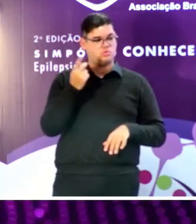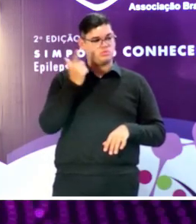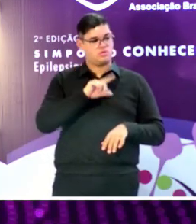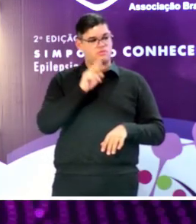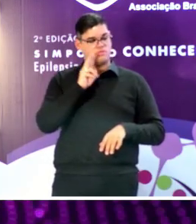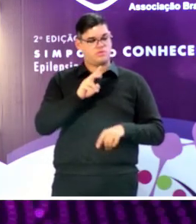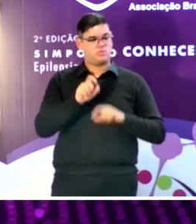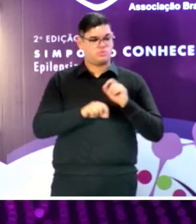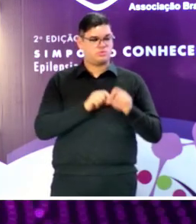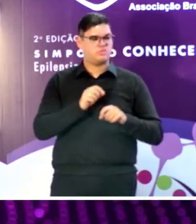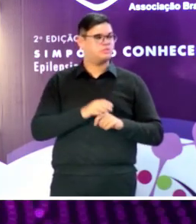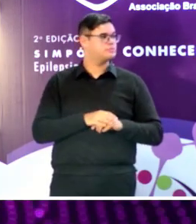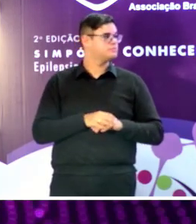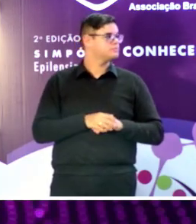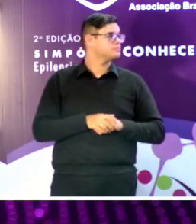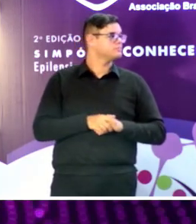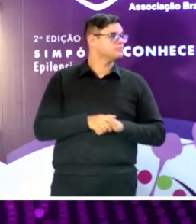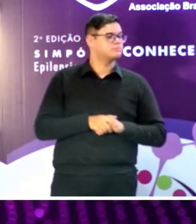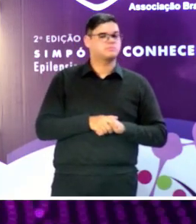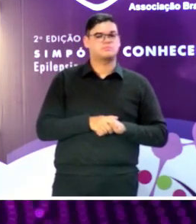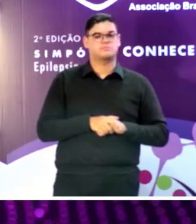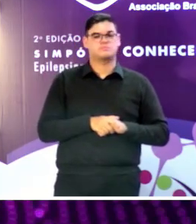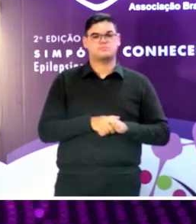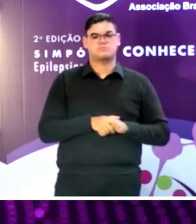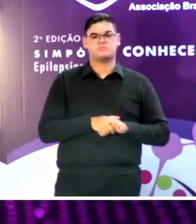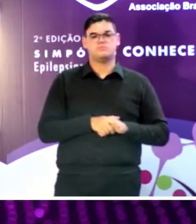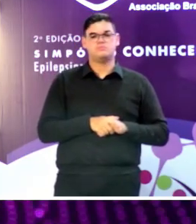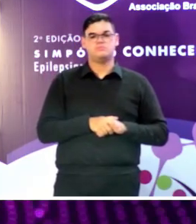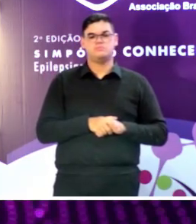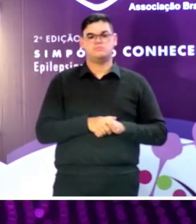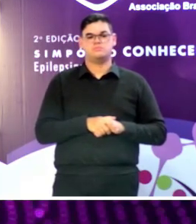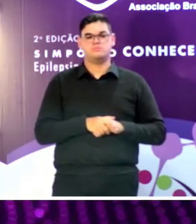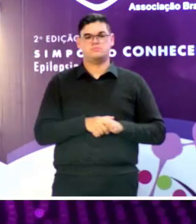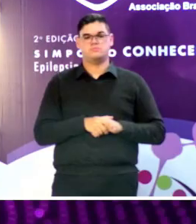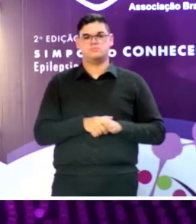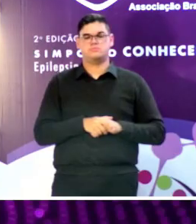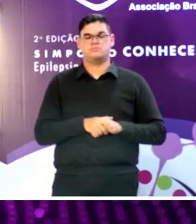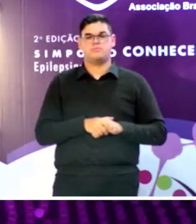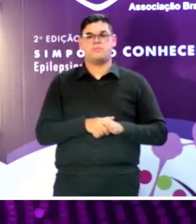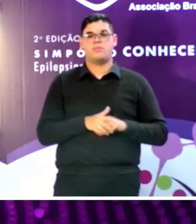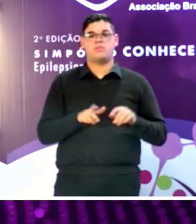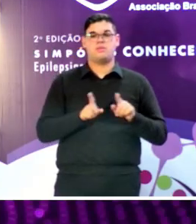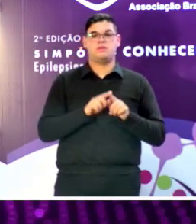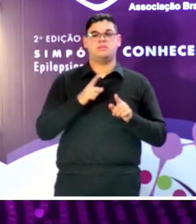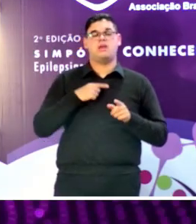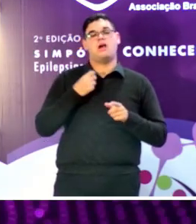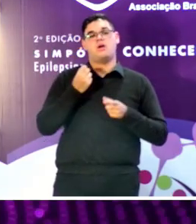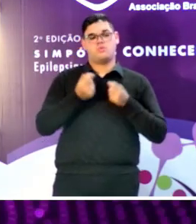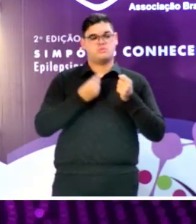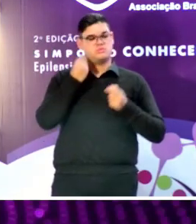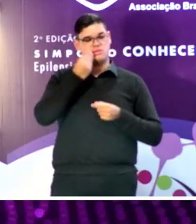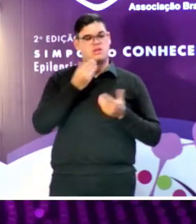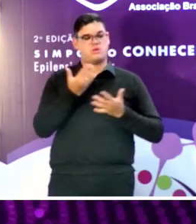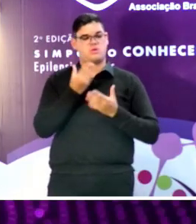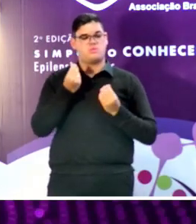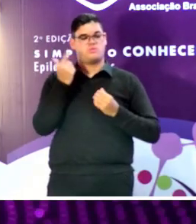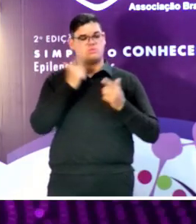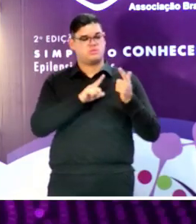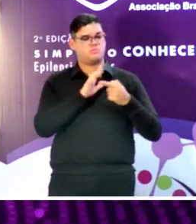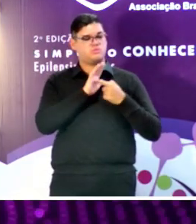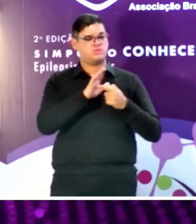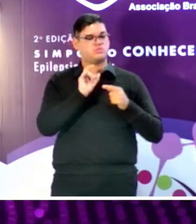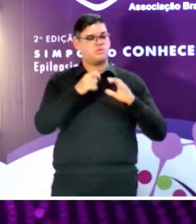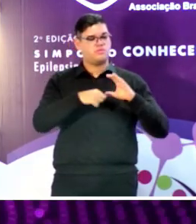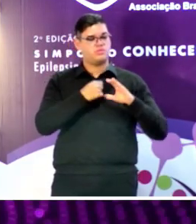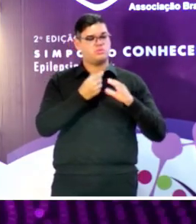dois pontinhos ali do slide. E aí tem alguns testes. Agora, como é que eu vou conseguir só mostrar esse